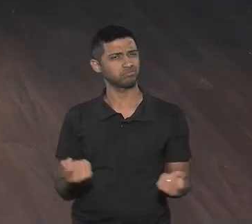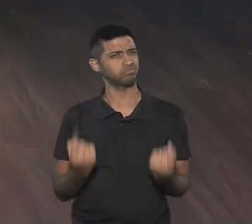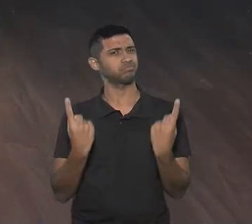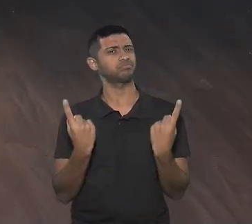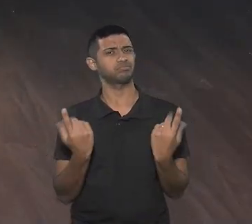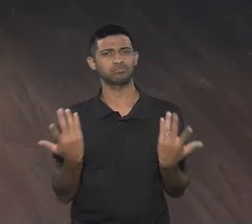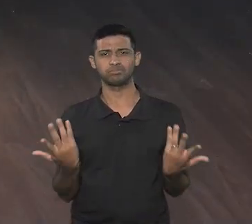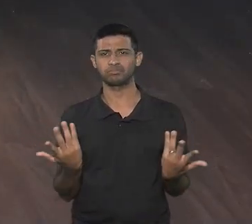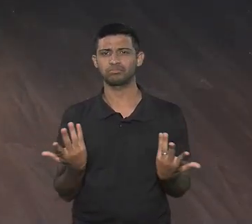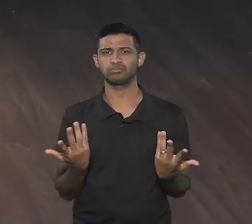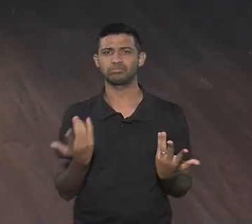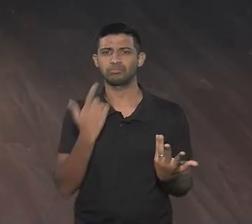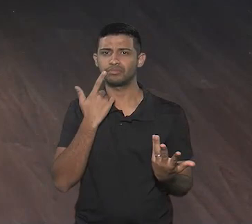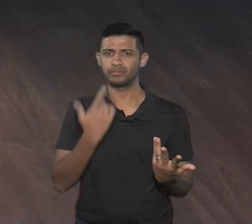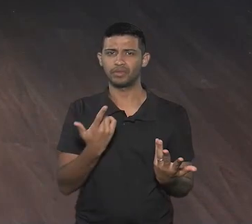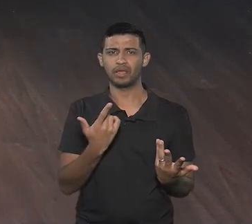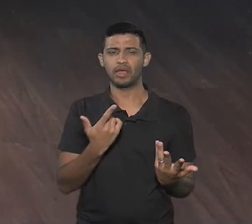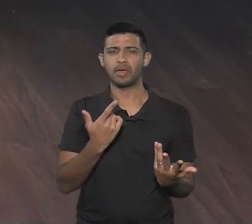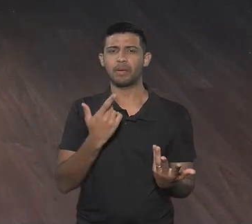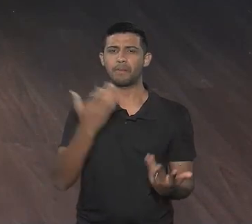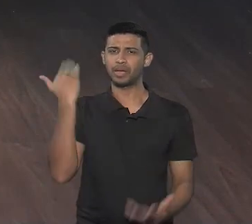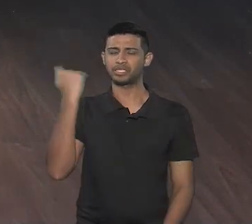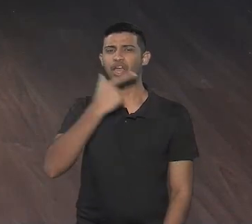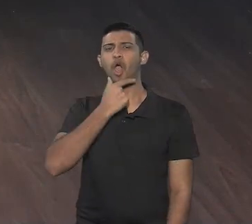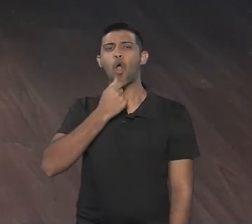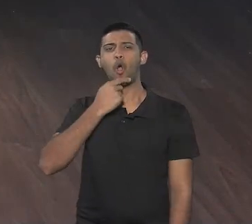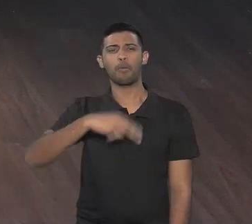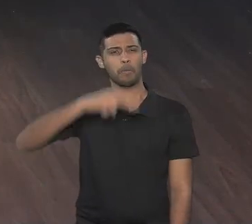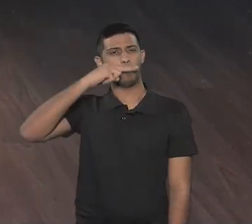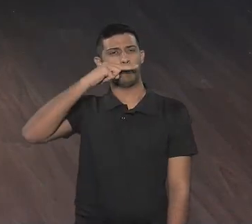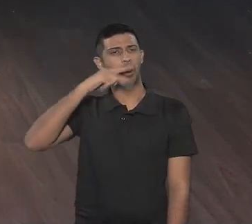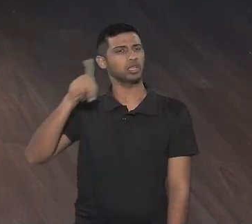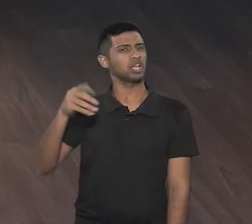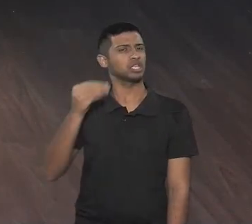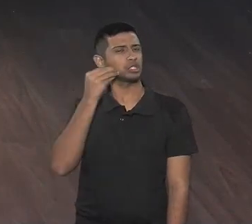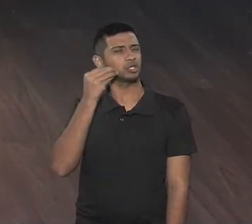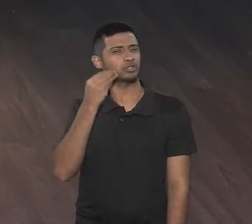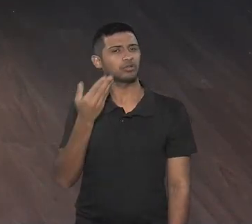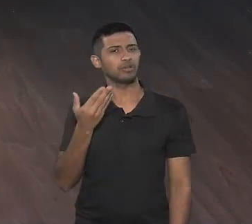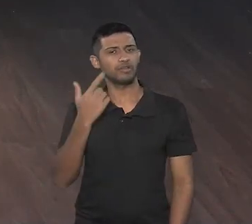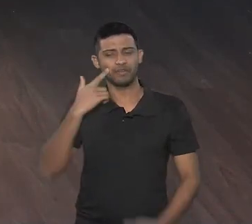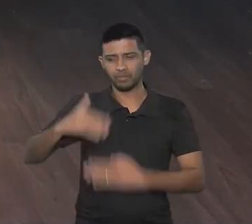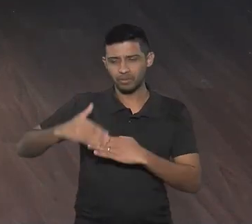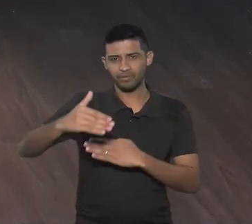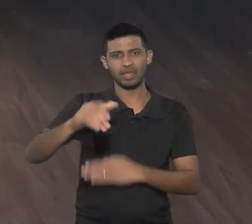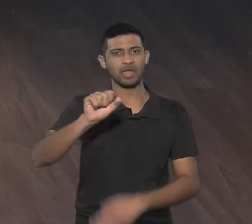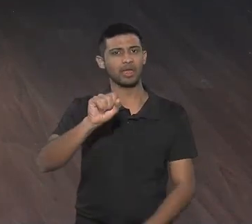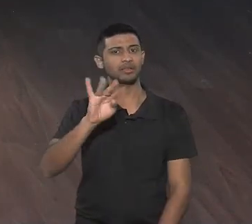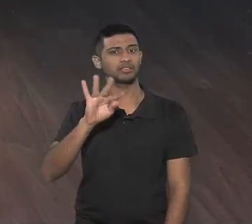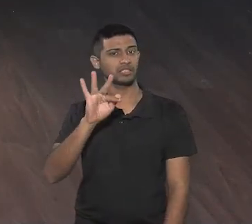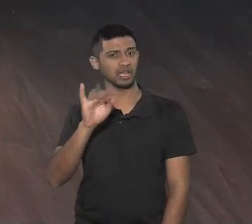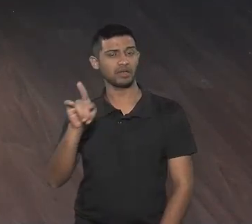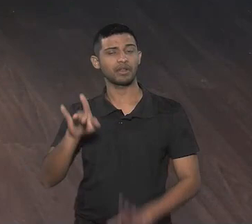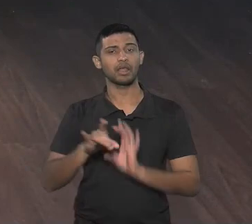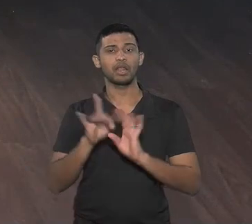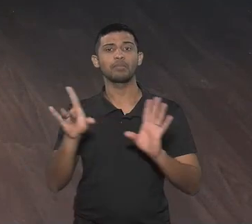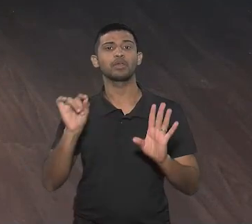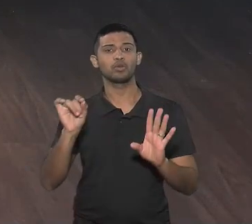construindo? A sociedade eugênica? Hitler tentou isso. Veja que recentemente o STF